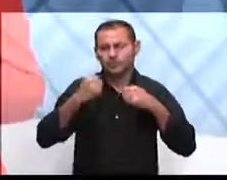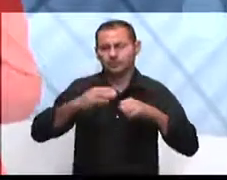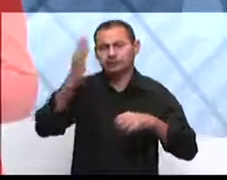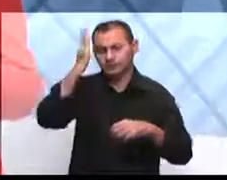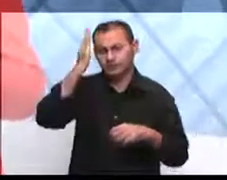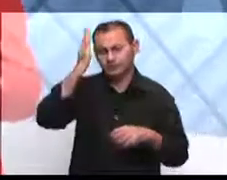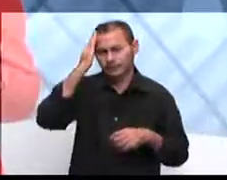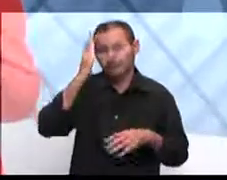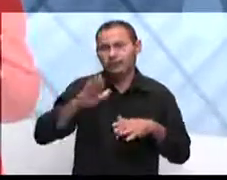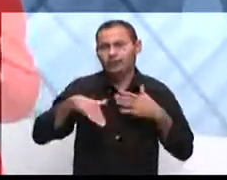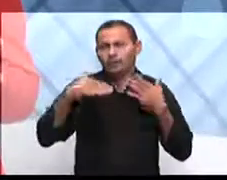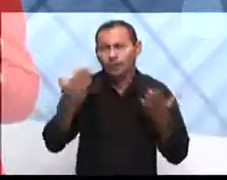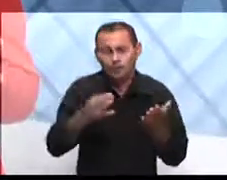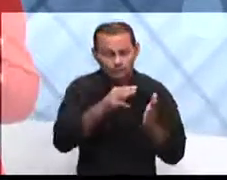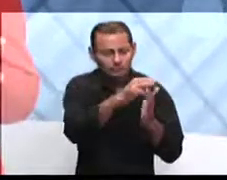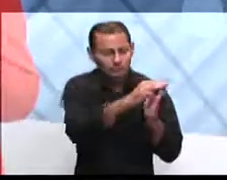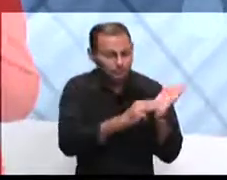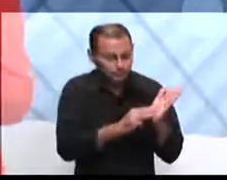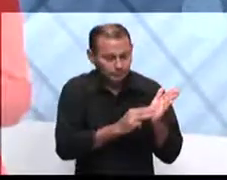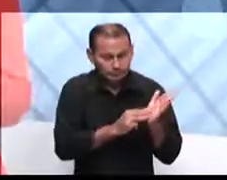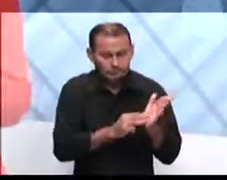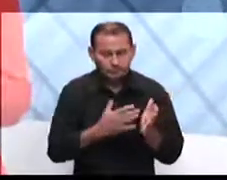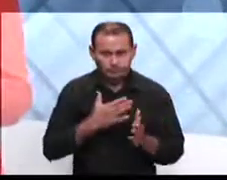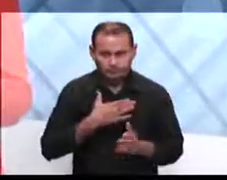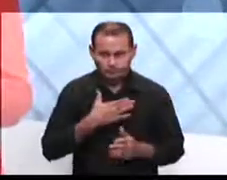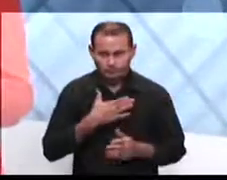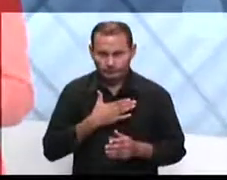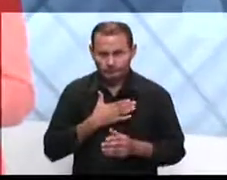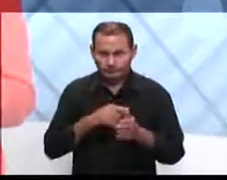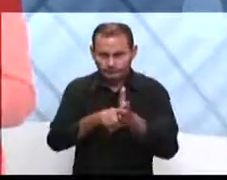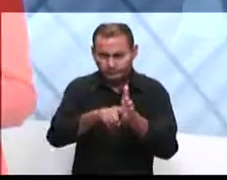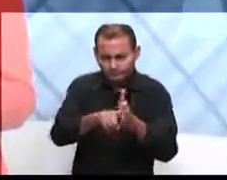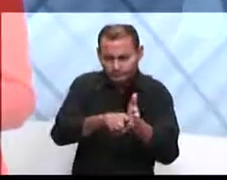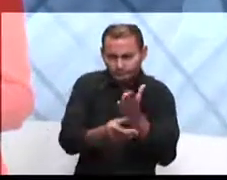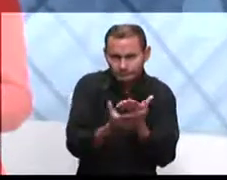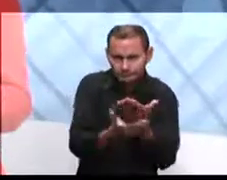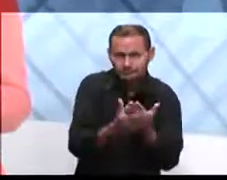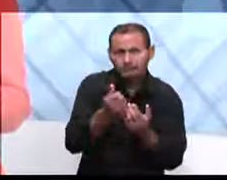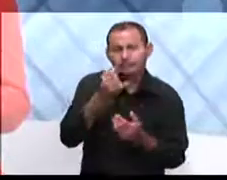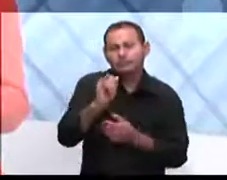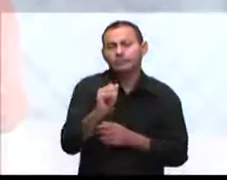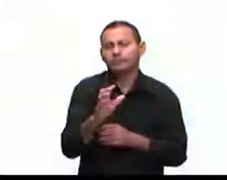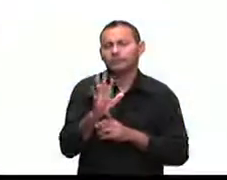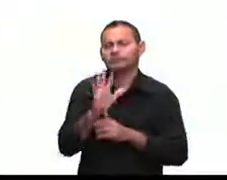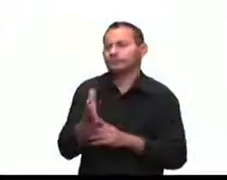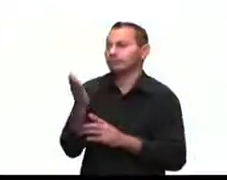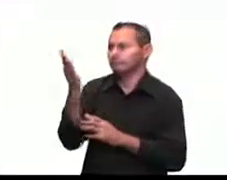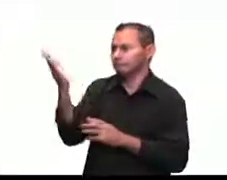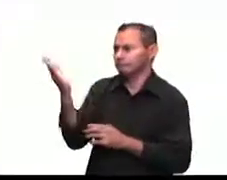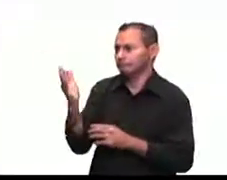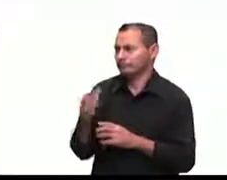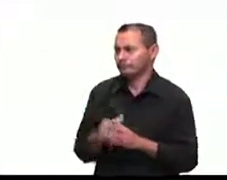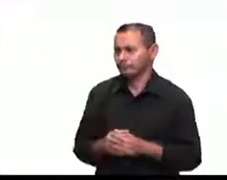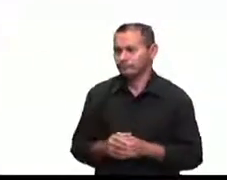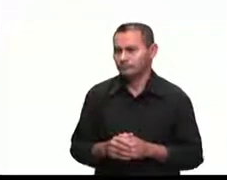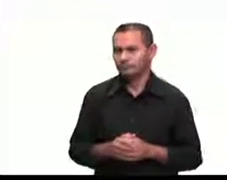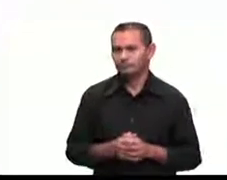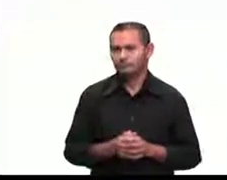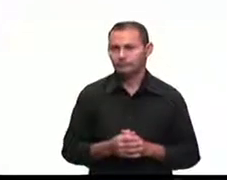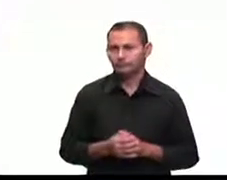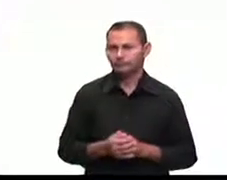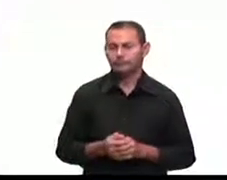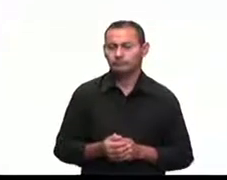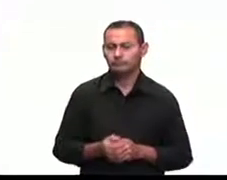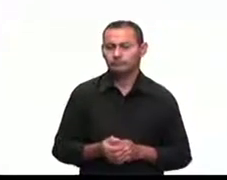saber, então, qual a metodologia da minha pesquisa. E aí, indo ao quadro, teremos ali